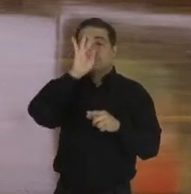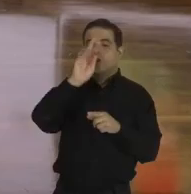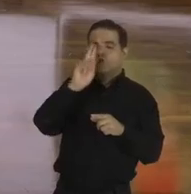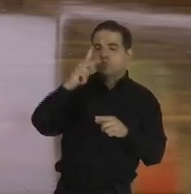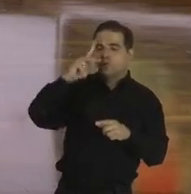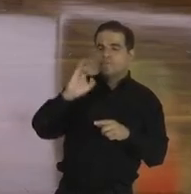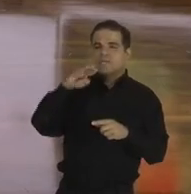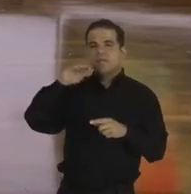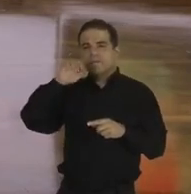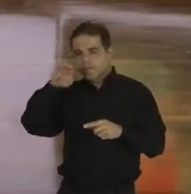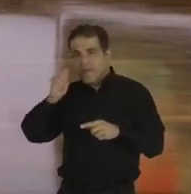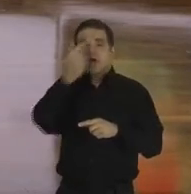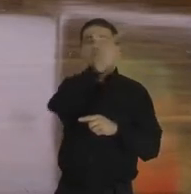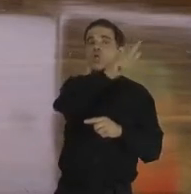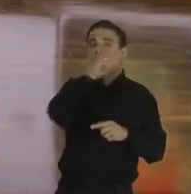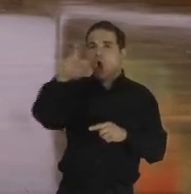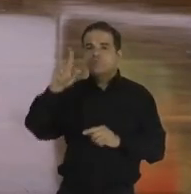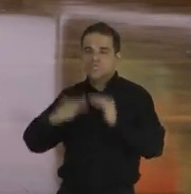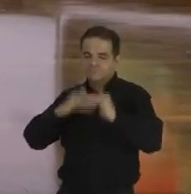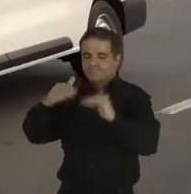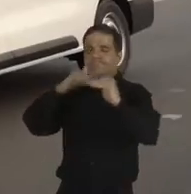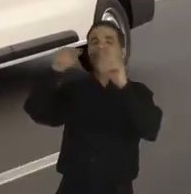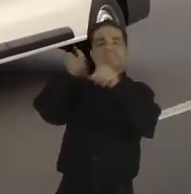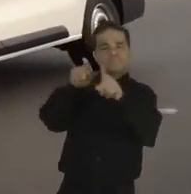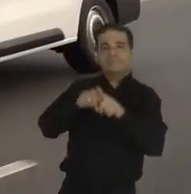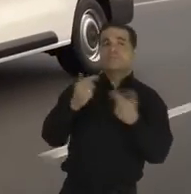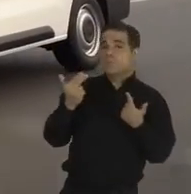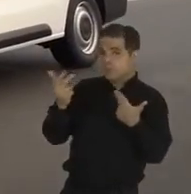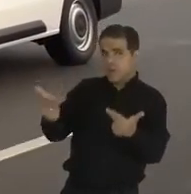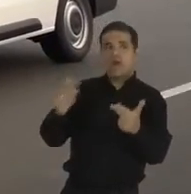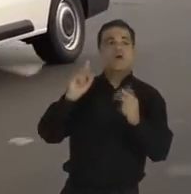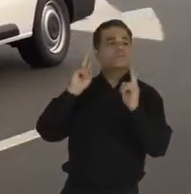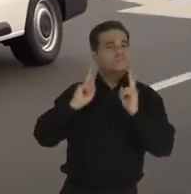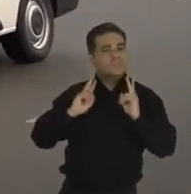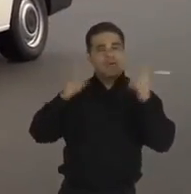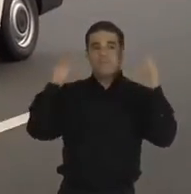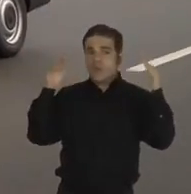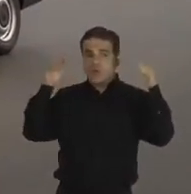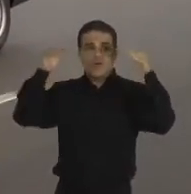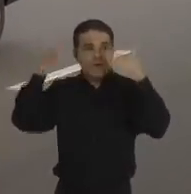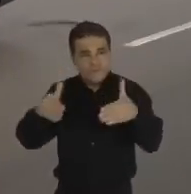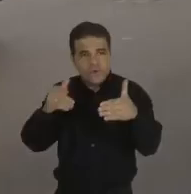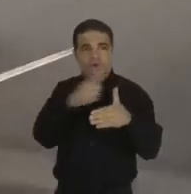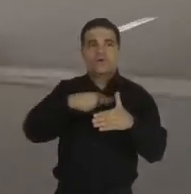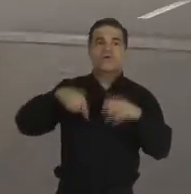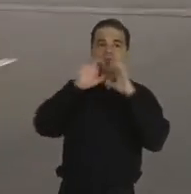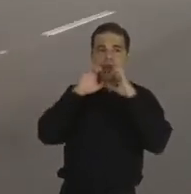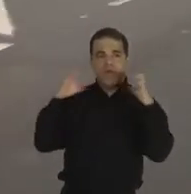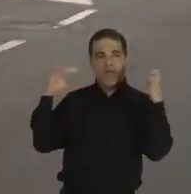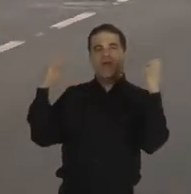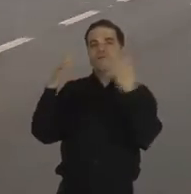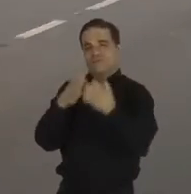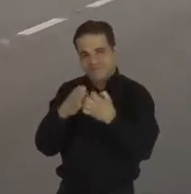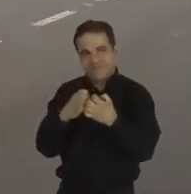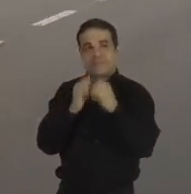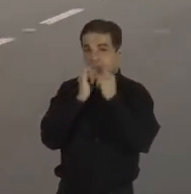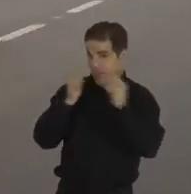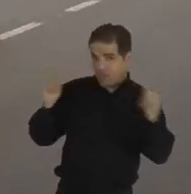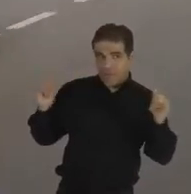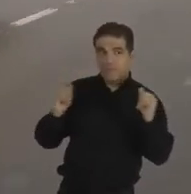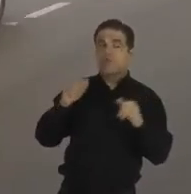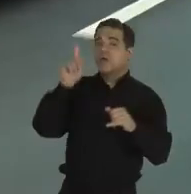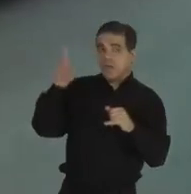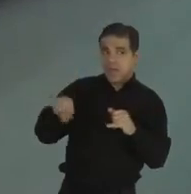e muitas outras estão em desenvolvimento sempre com foco no nosso ecossistema elétrico a